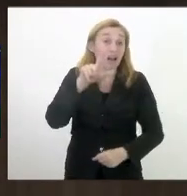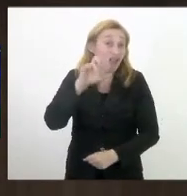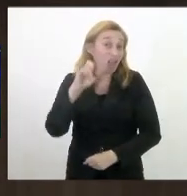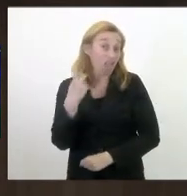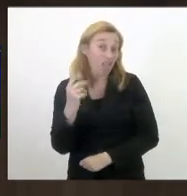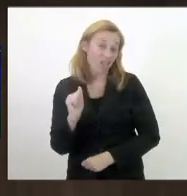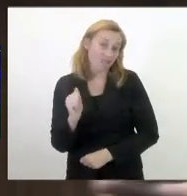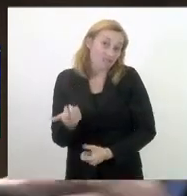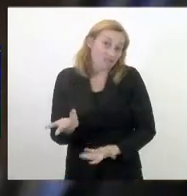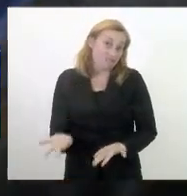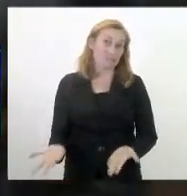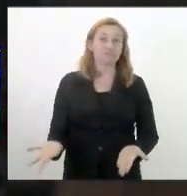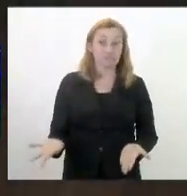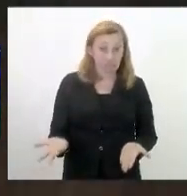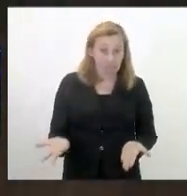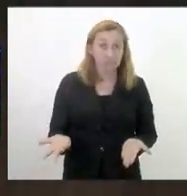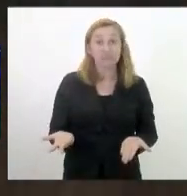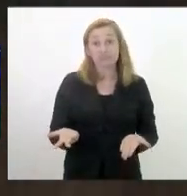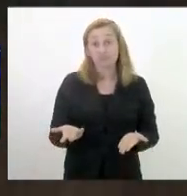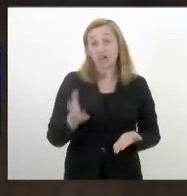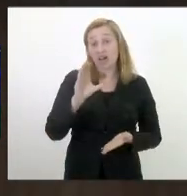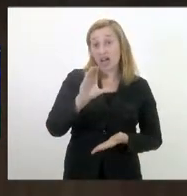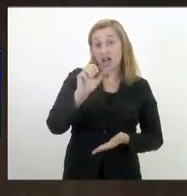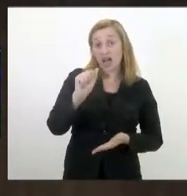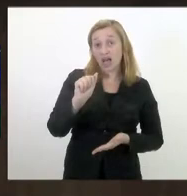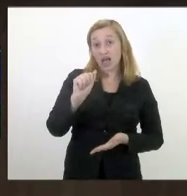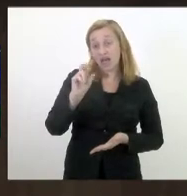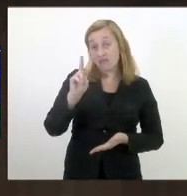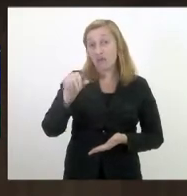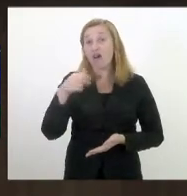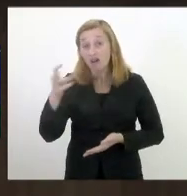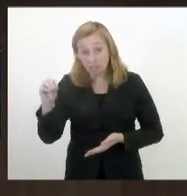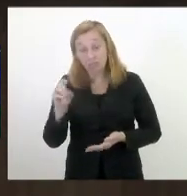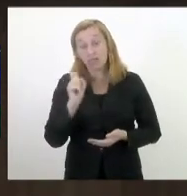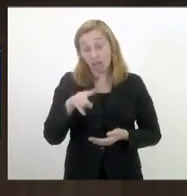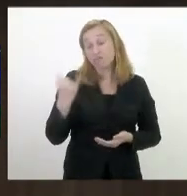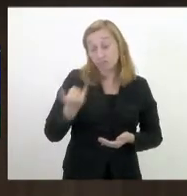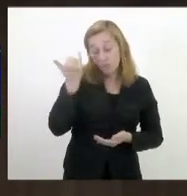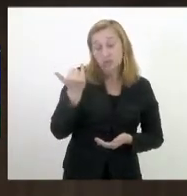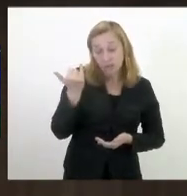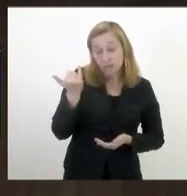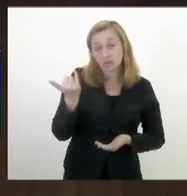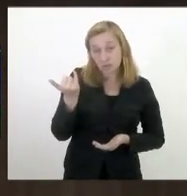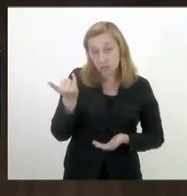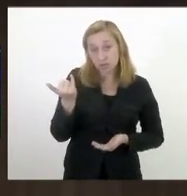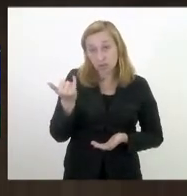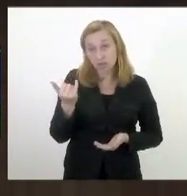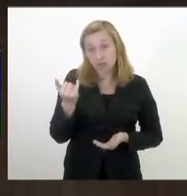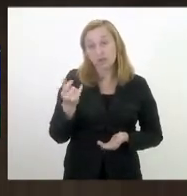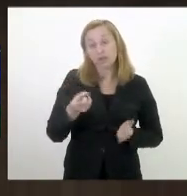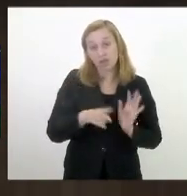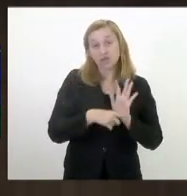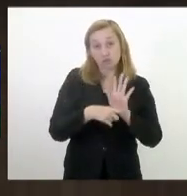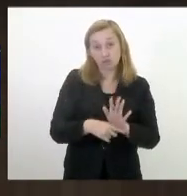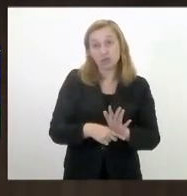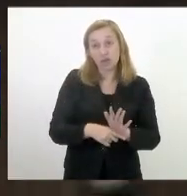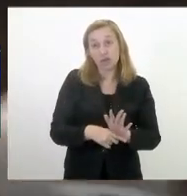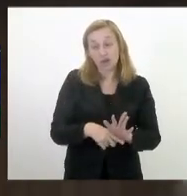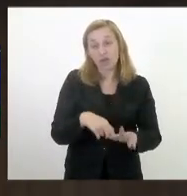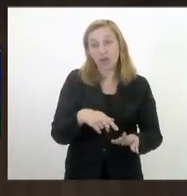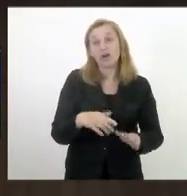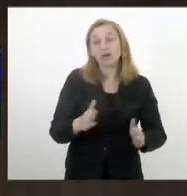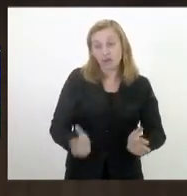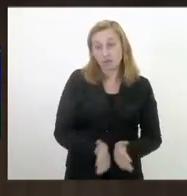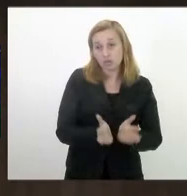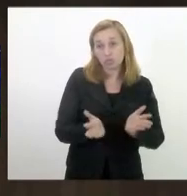cozinhando na lenha, né? Cozinhando no carvão. Então é muito importante garantir esse insumo adicional em caráter emergencial, sem prejuízo das